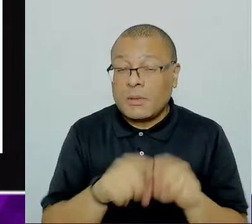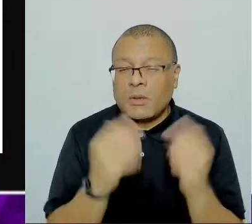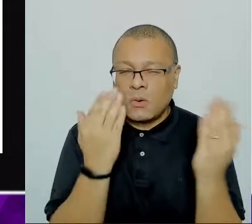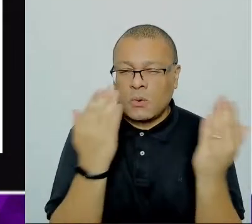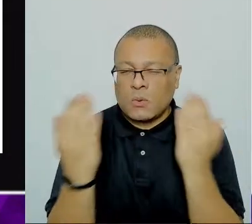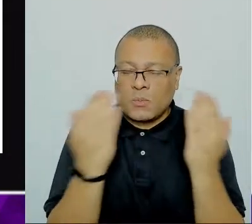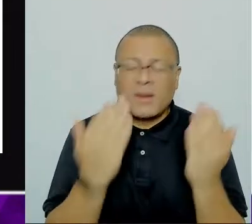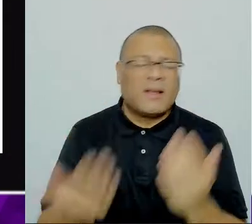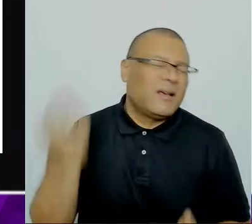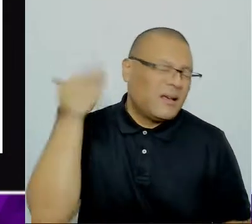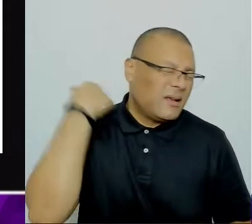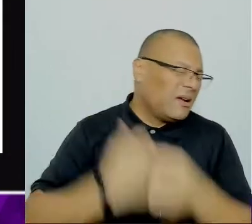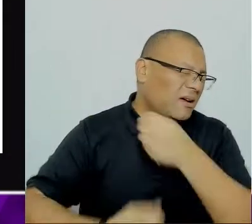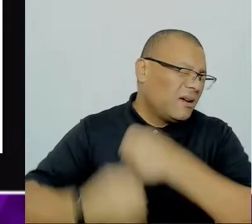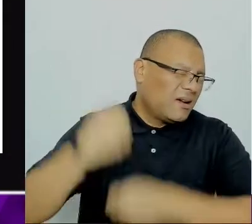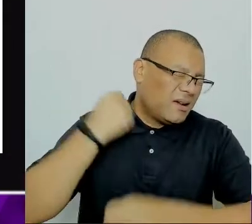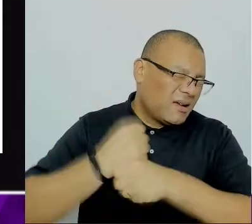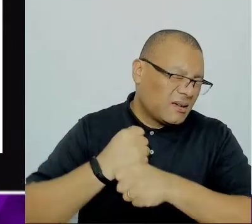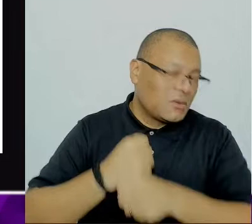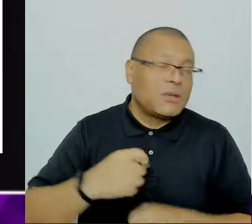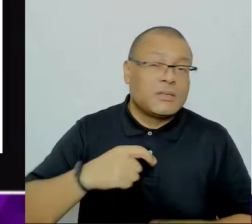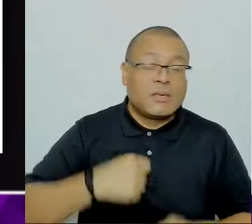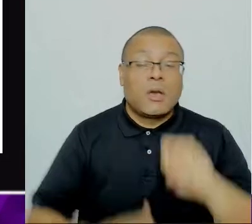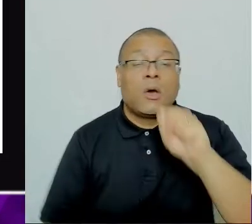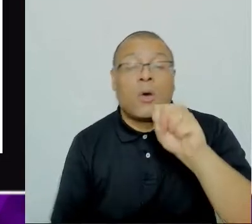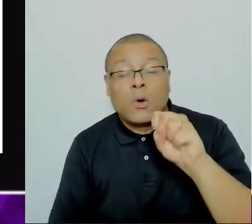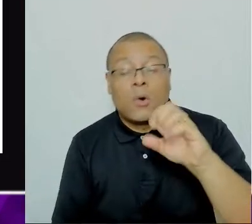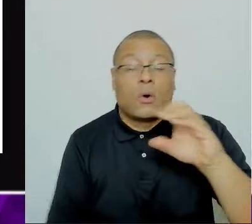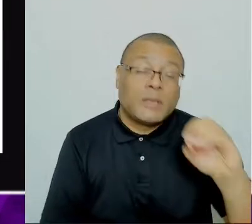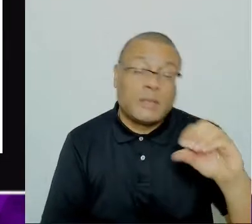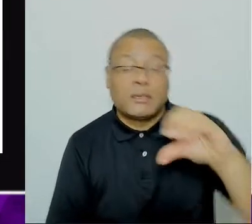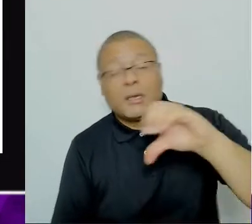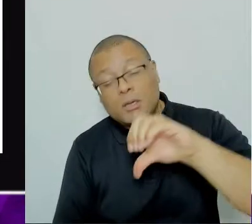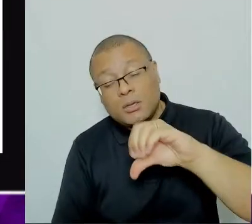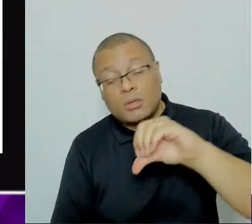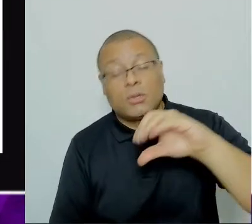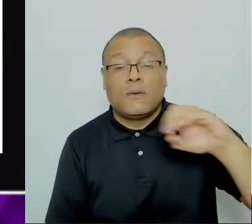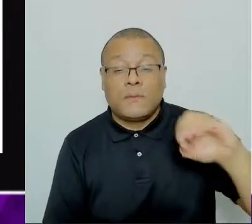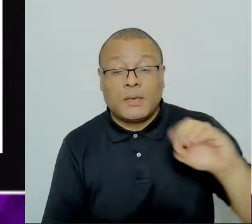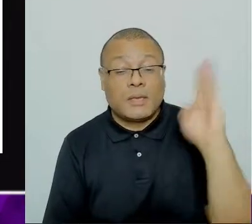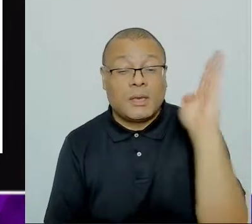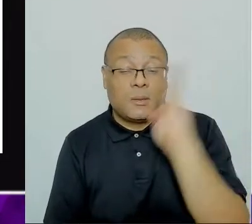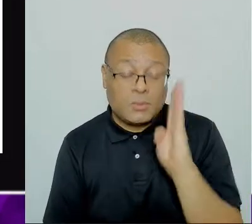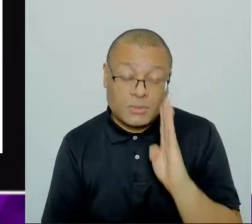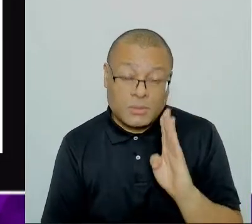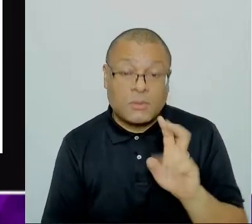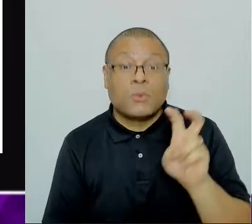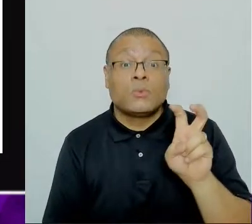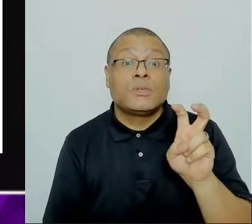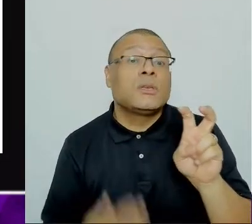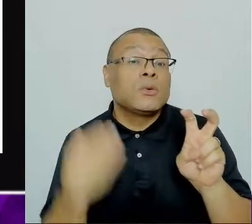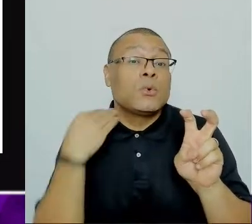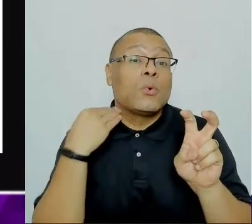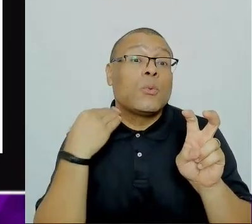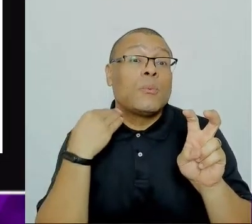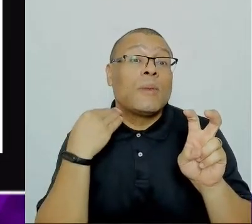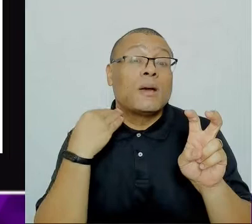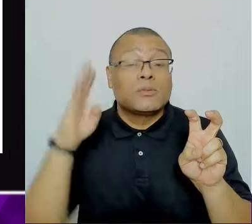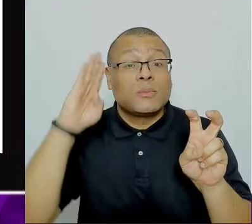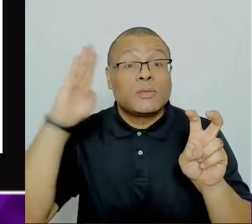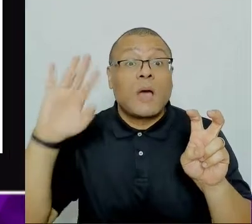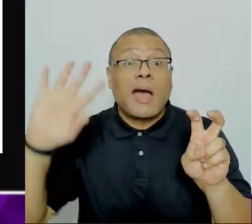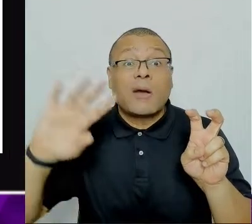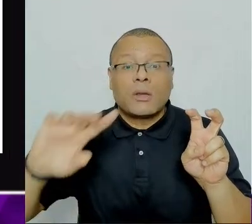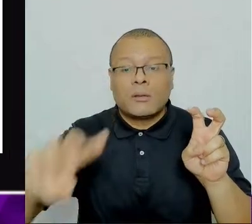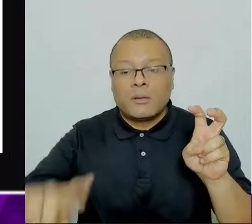dominava tinha mais de 80%, 90% do market share aqui no Brasil, os 5 maiores bancos. E agora a gente está entrando